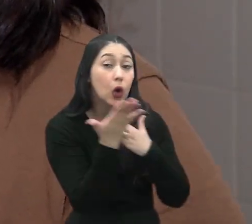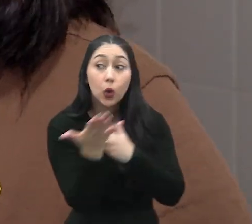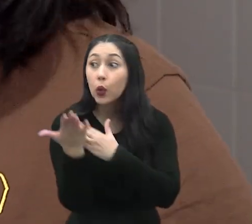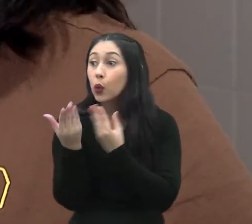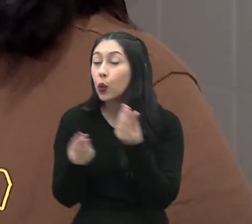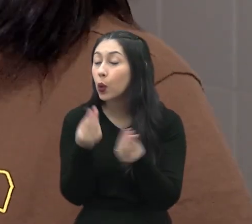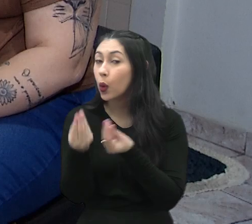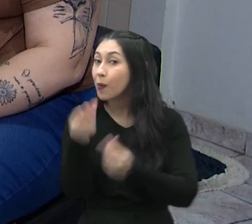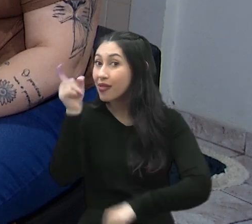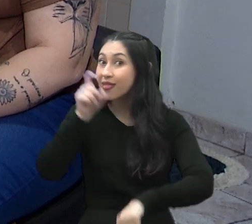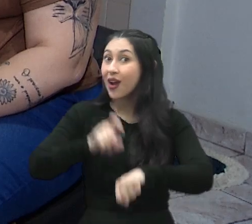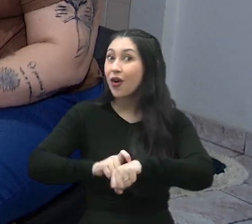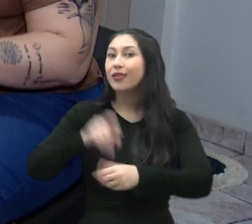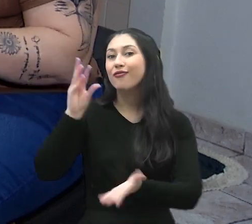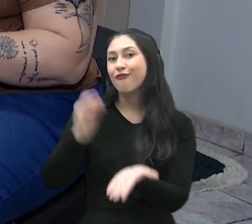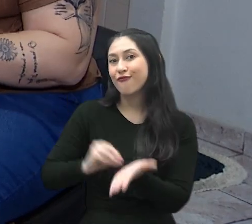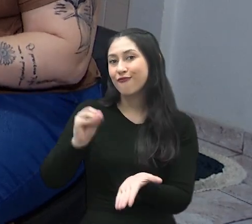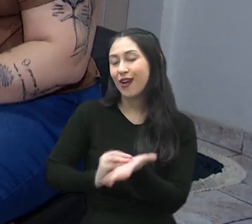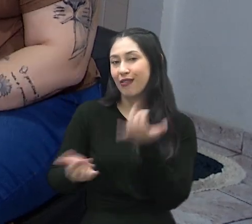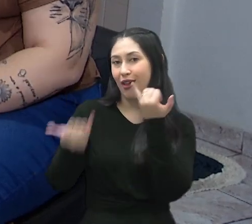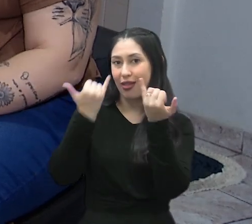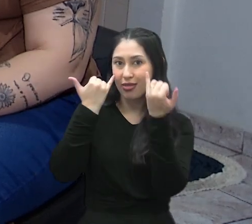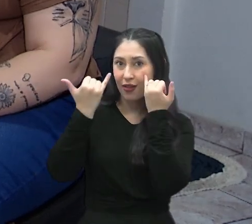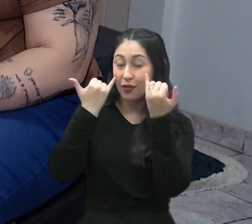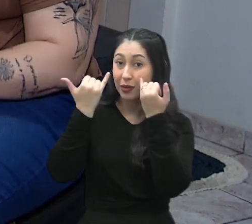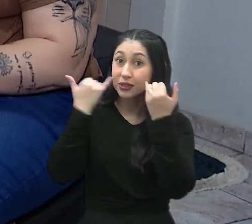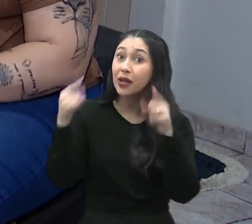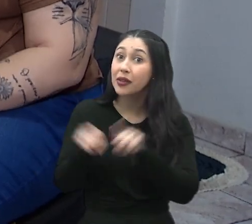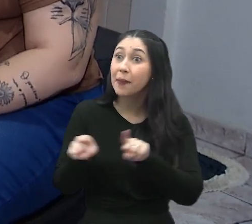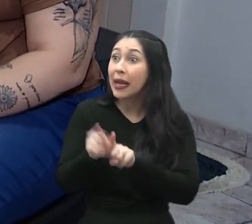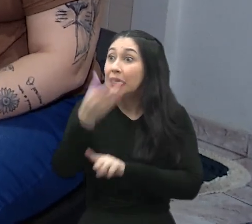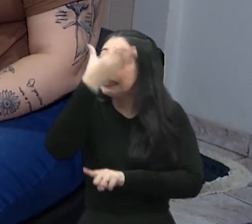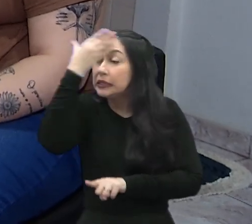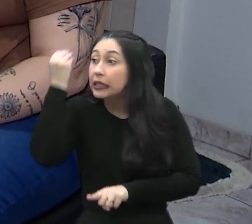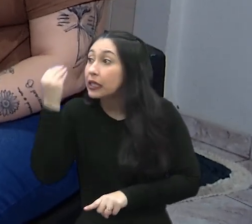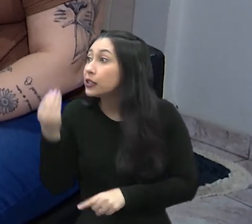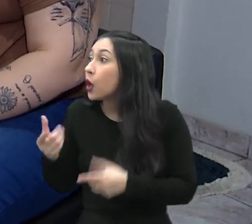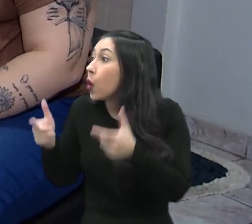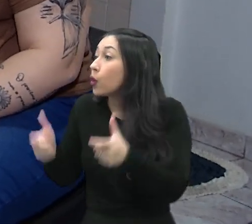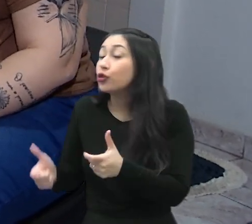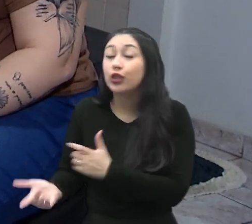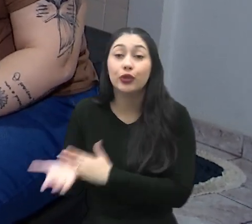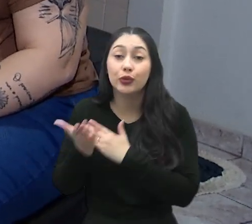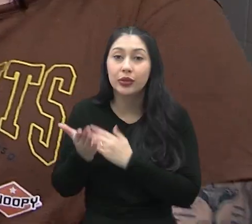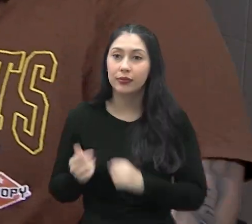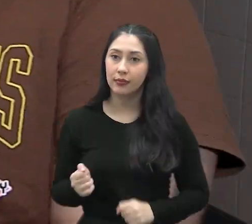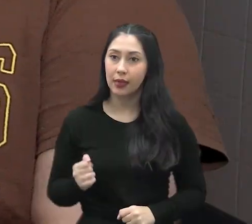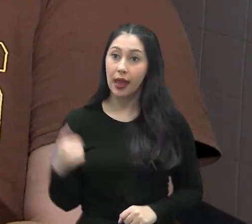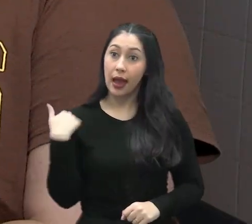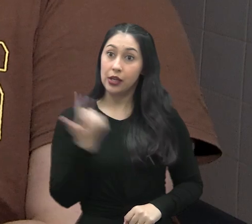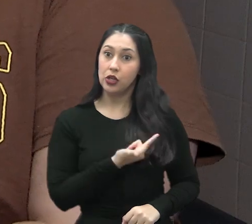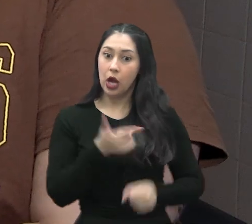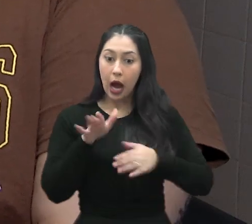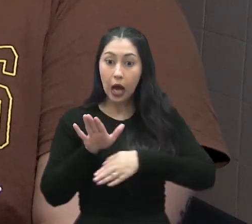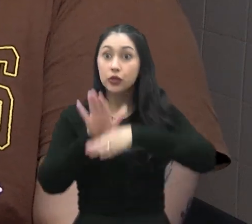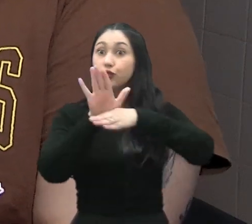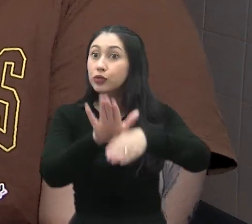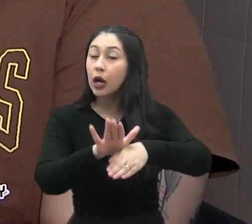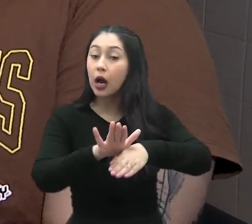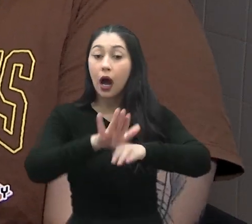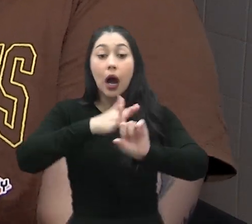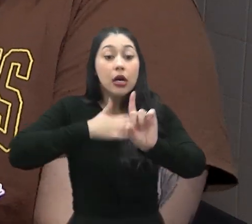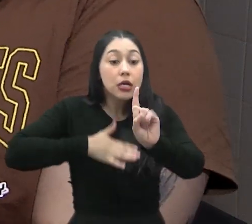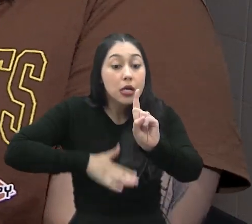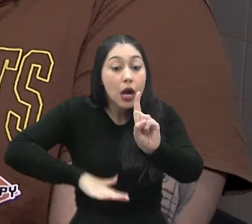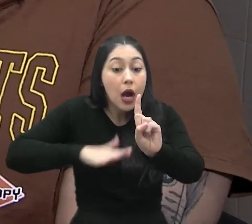sabem a quem recorrer. Na hora da crise, falta informação e muitas esquecem até para quem ligar. Ou a gente acode,